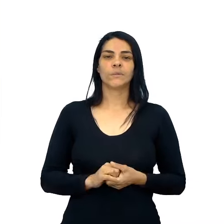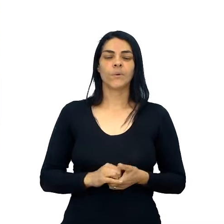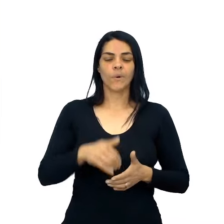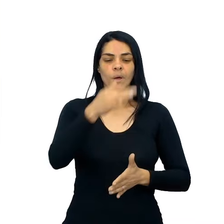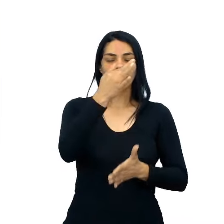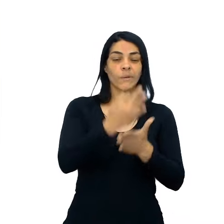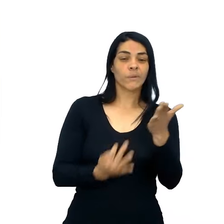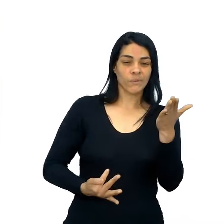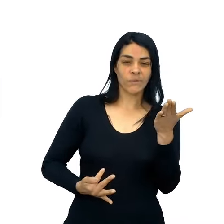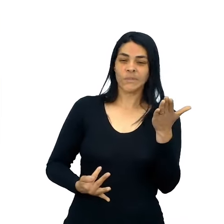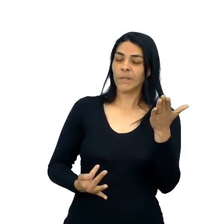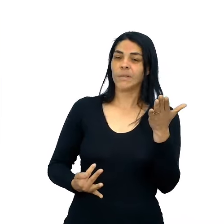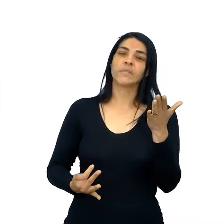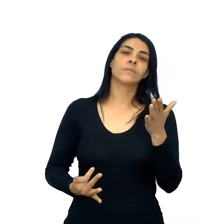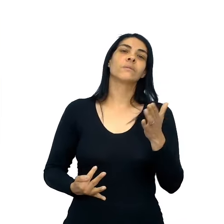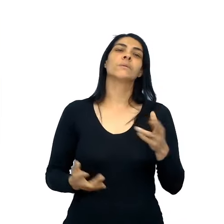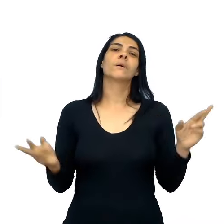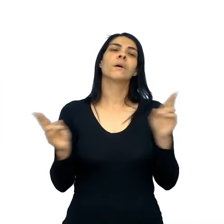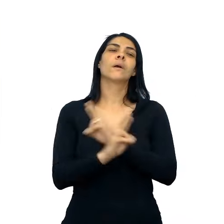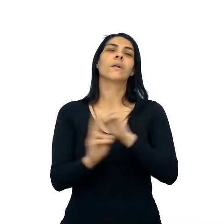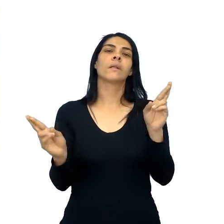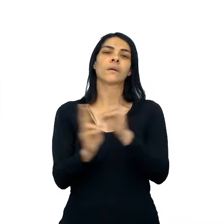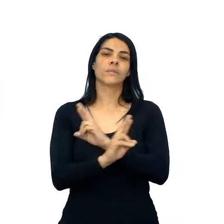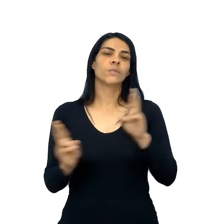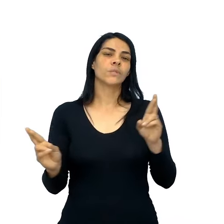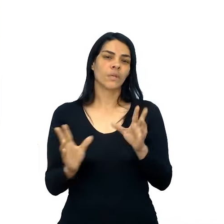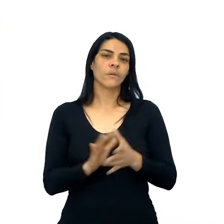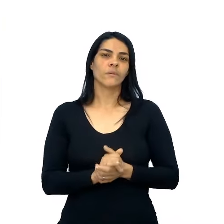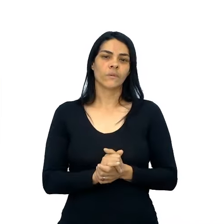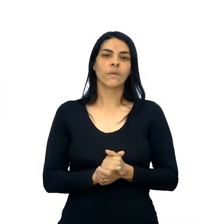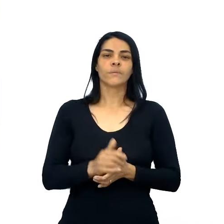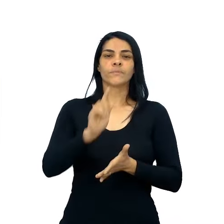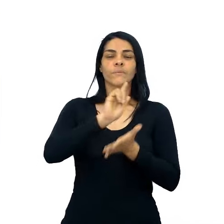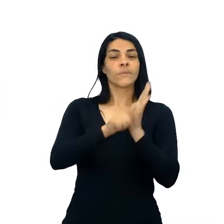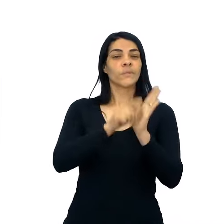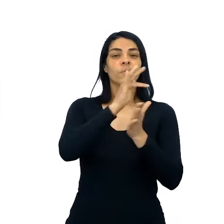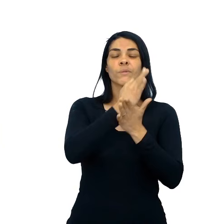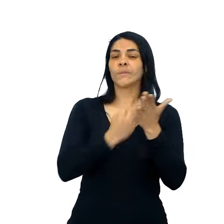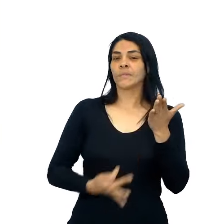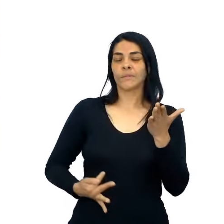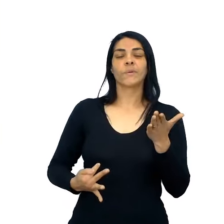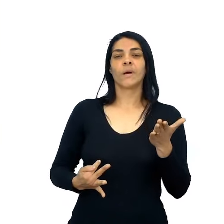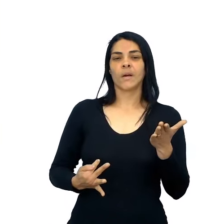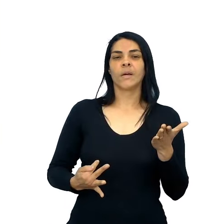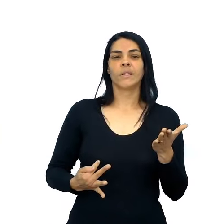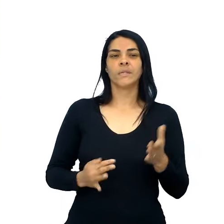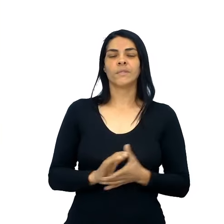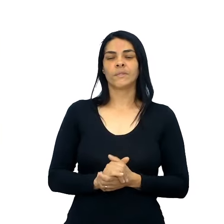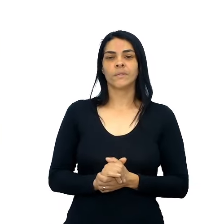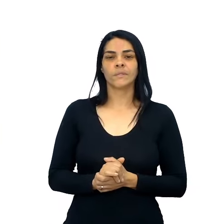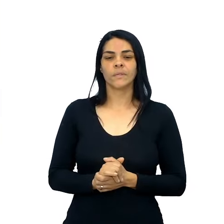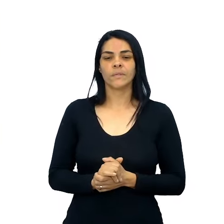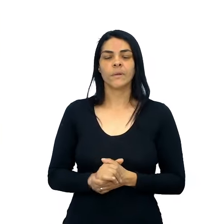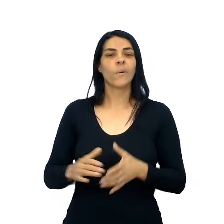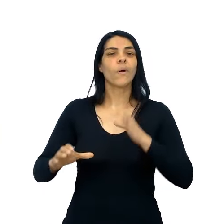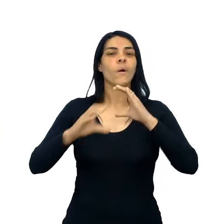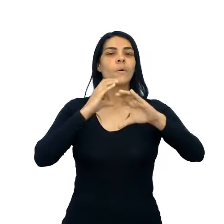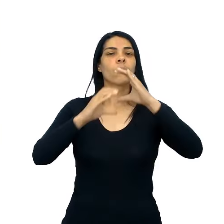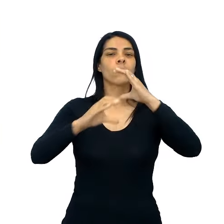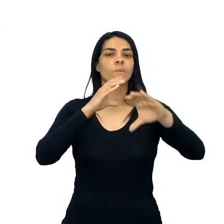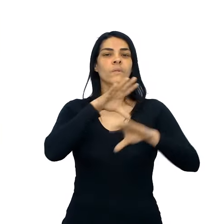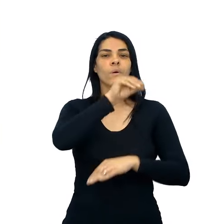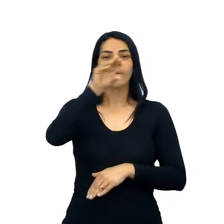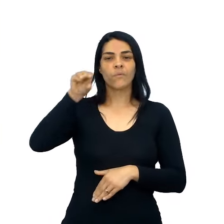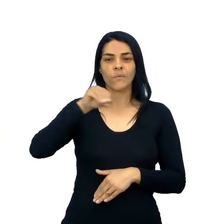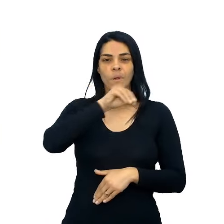textos, né, esses textos que são relativamente estáveis, ou seja, os gêneros textuais, eles estão a serviço da comunicação verbal,